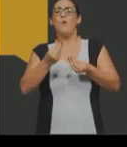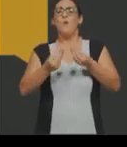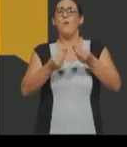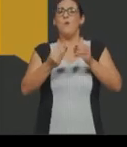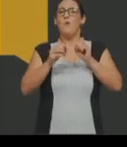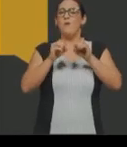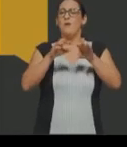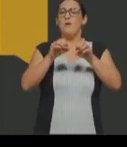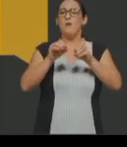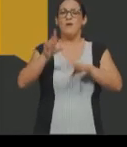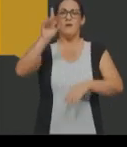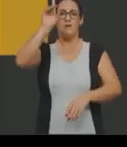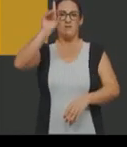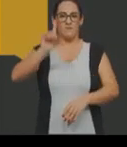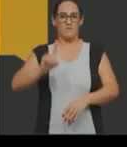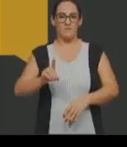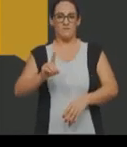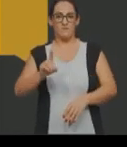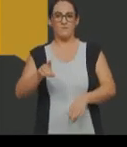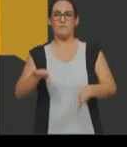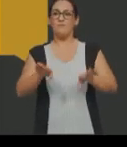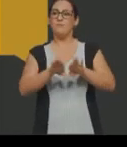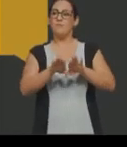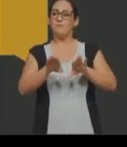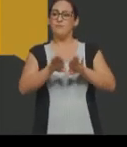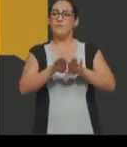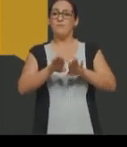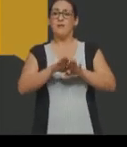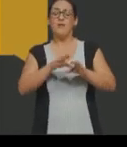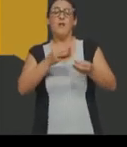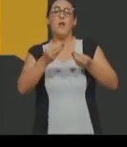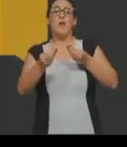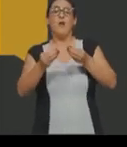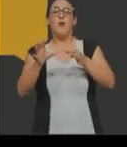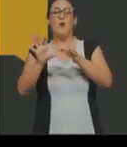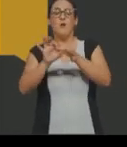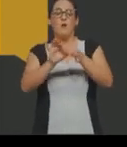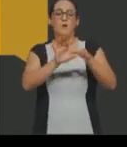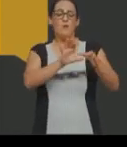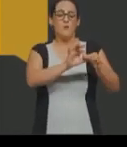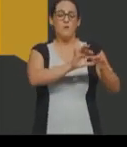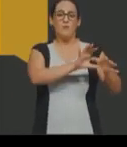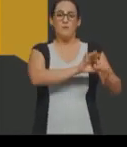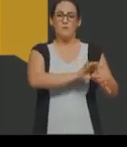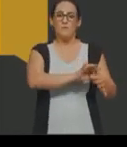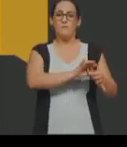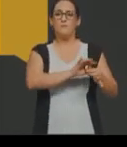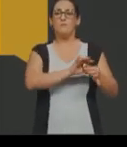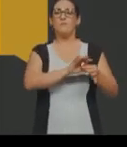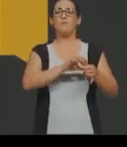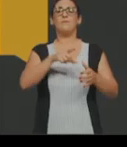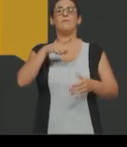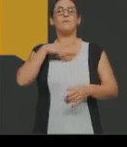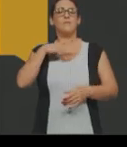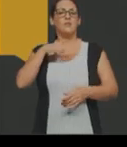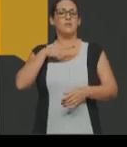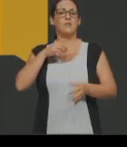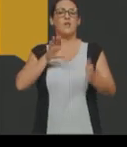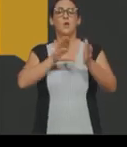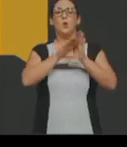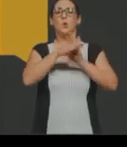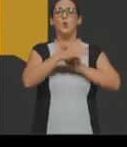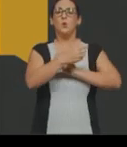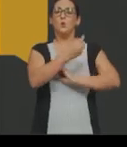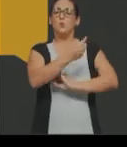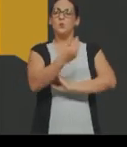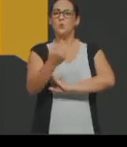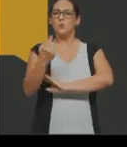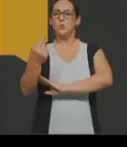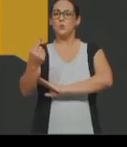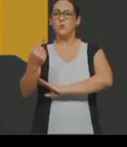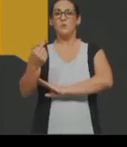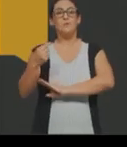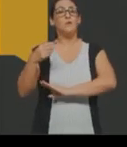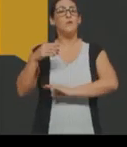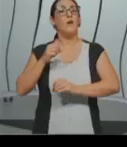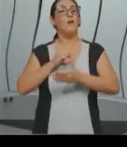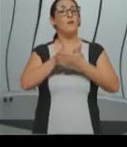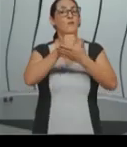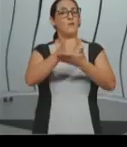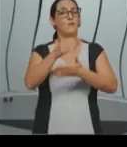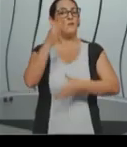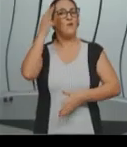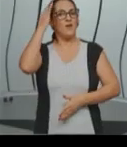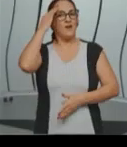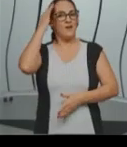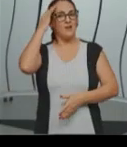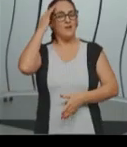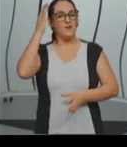de situações como, né, está ligado a esses conceitos aí de preconceito, né, xenofobia, que nos ajuda a entender essas